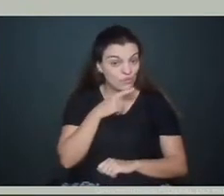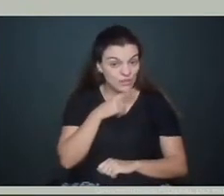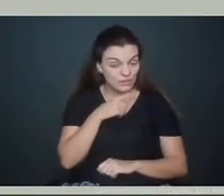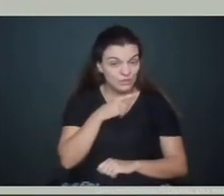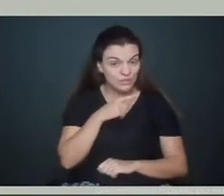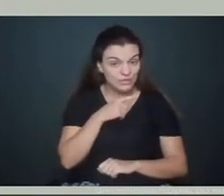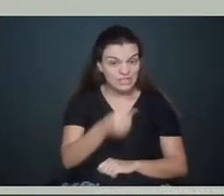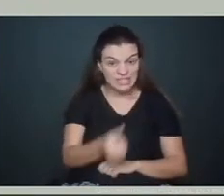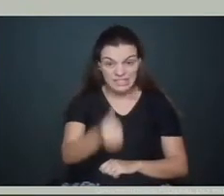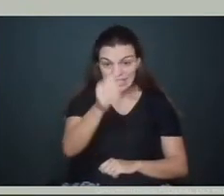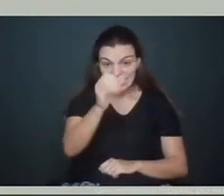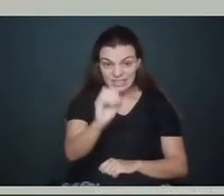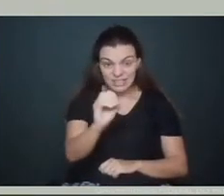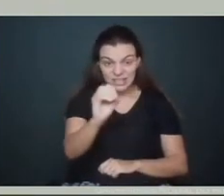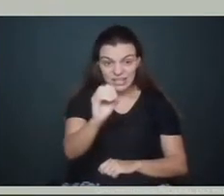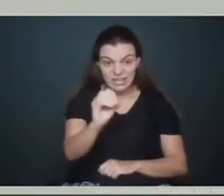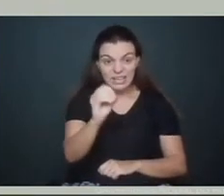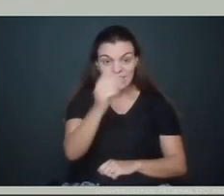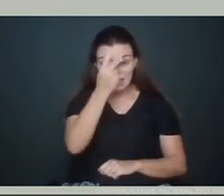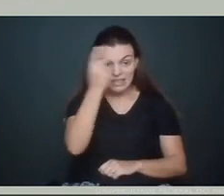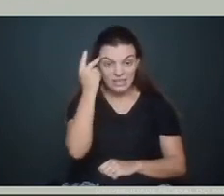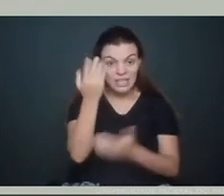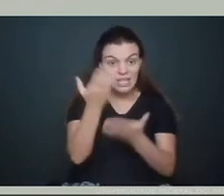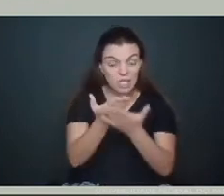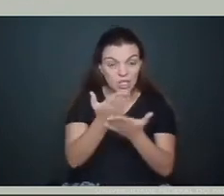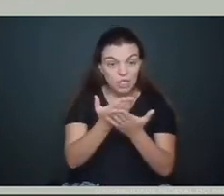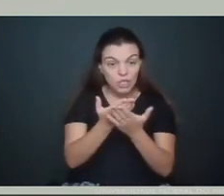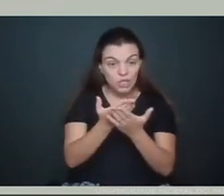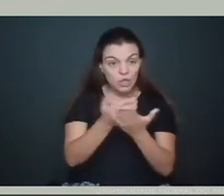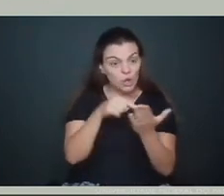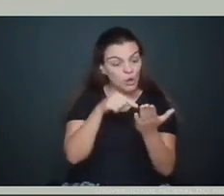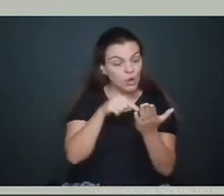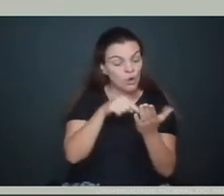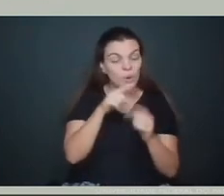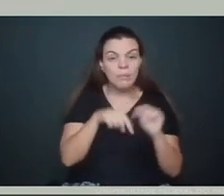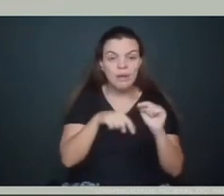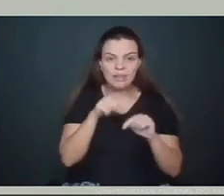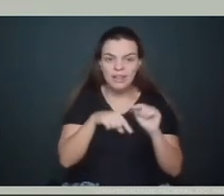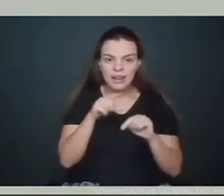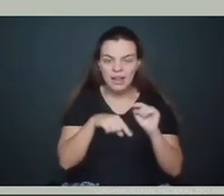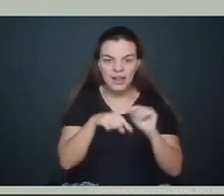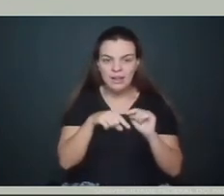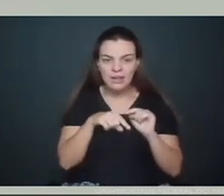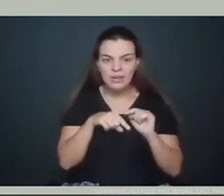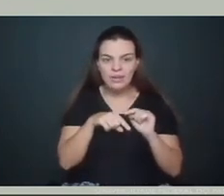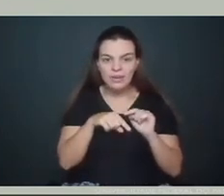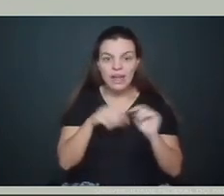nosso material, 10 queridos vereadores aqui, soubessem até que ano a araucária cresce para